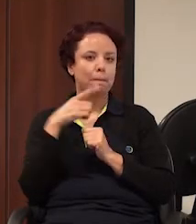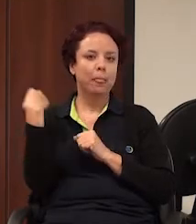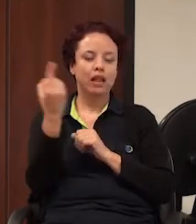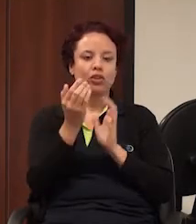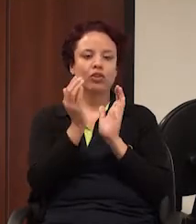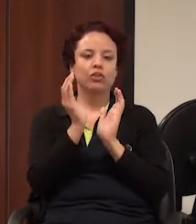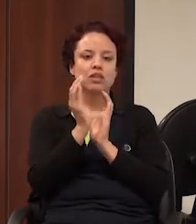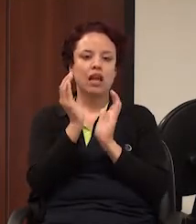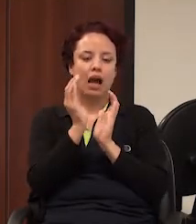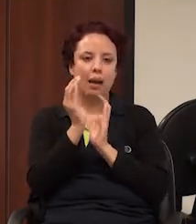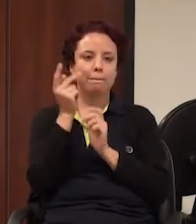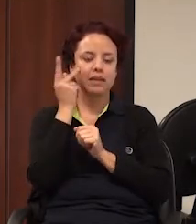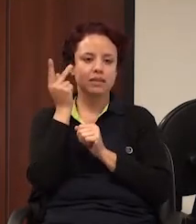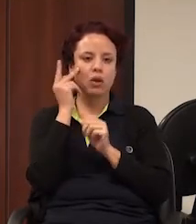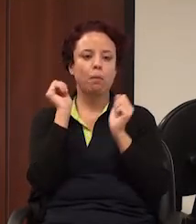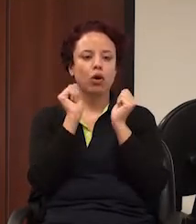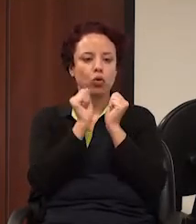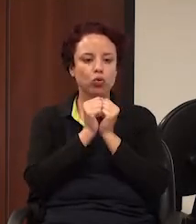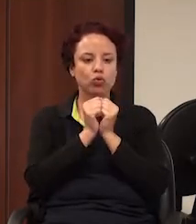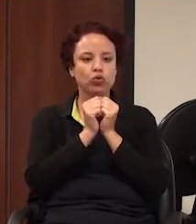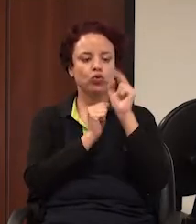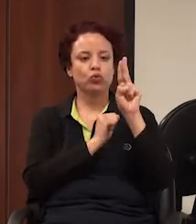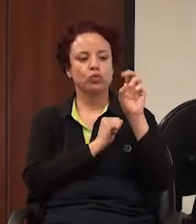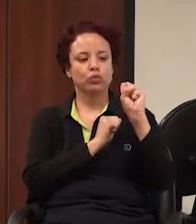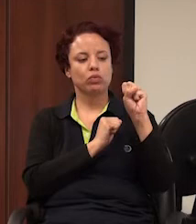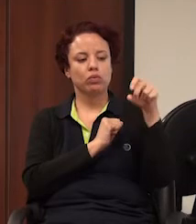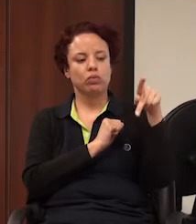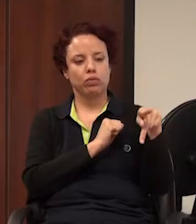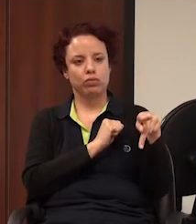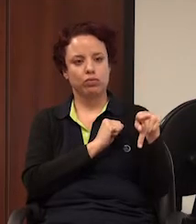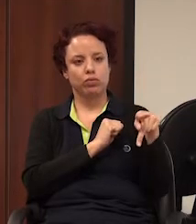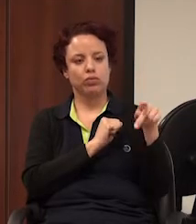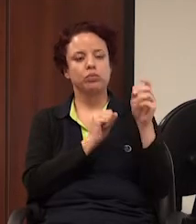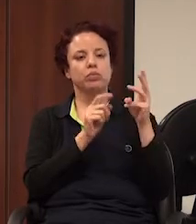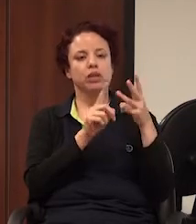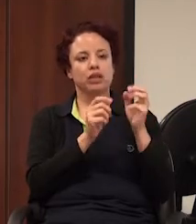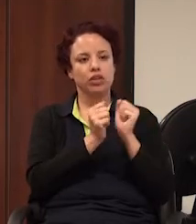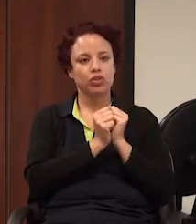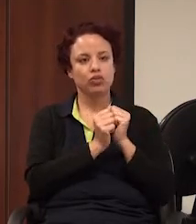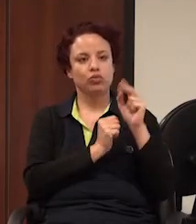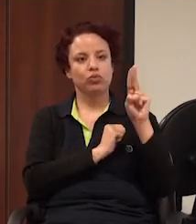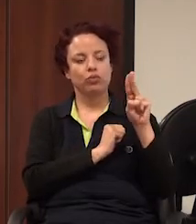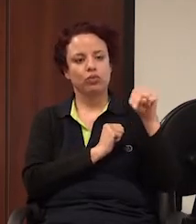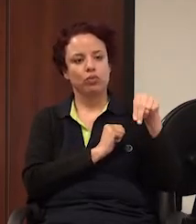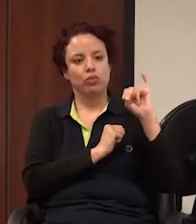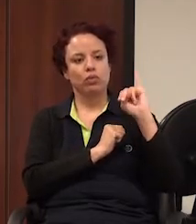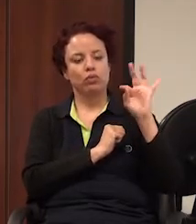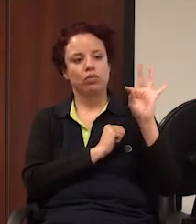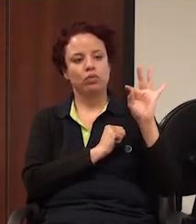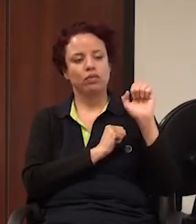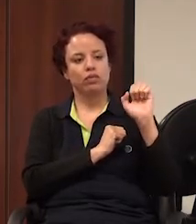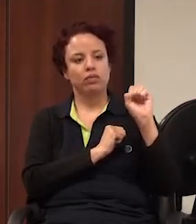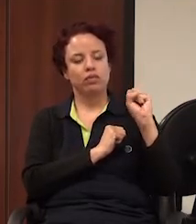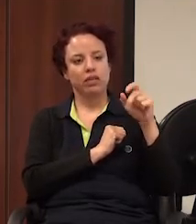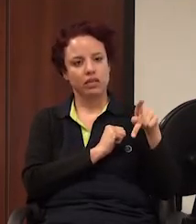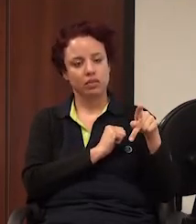de São Paulo, em conjunto com a Universidade de São Paulo e a Universidade do Estado de São Paulo, vamos promover agora